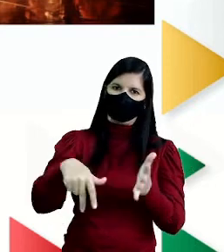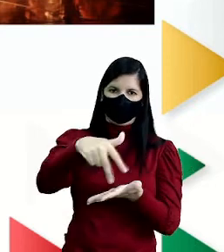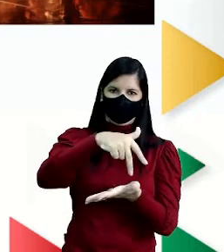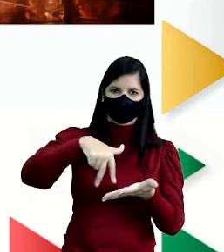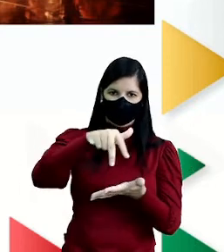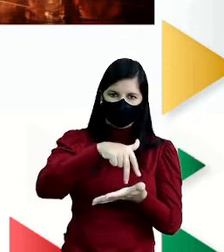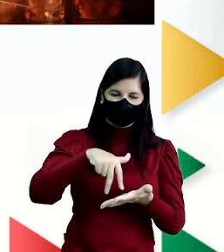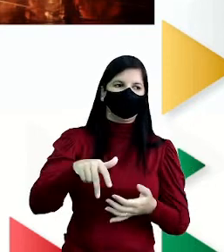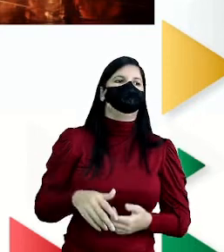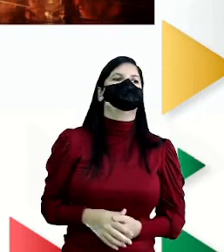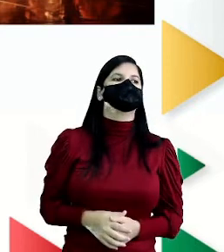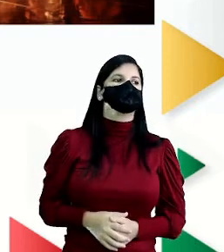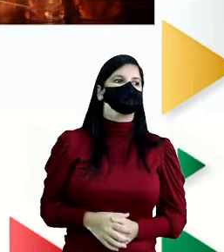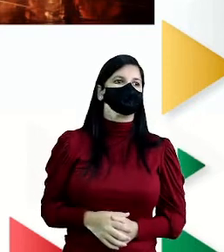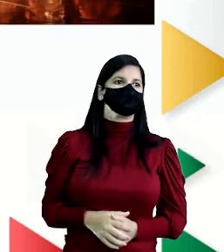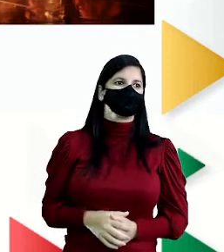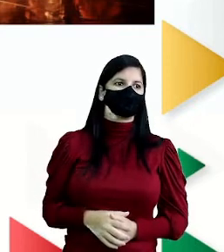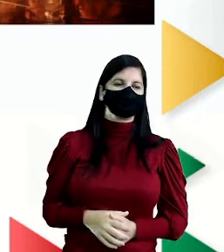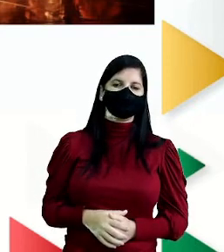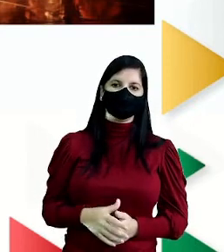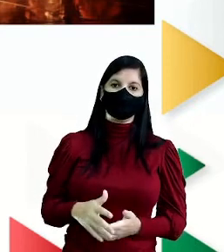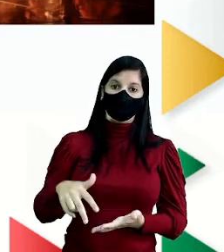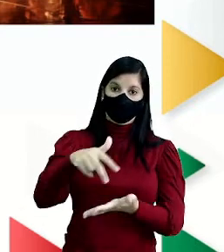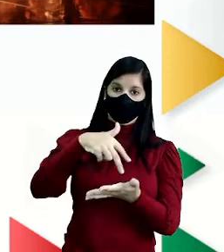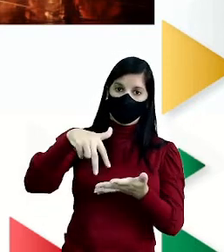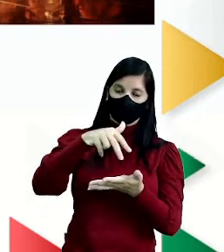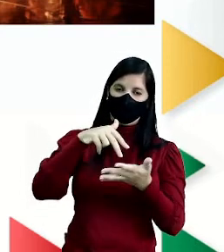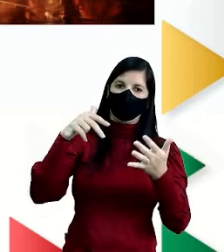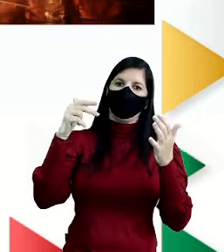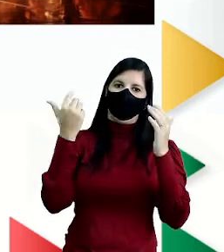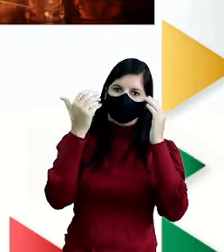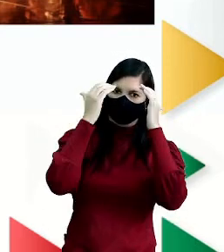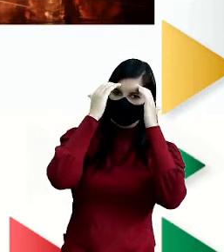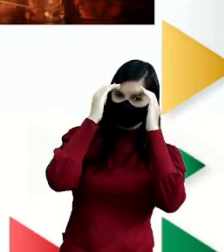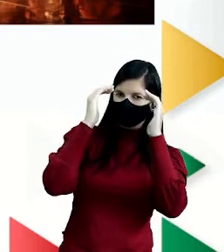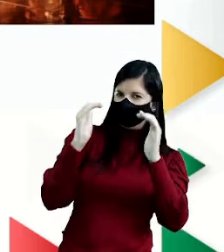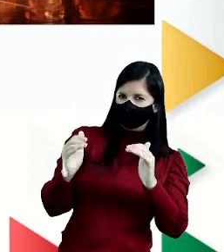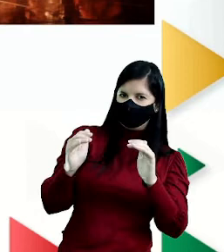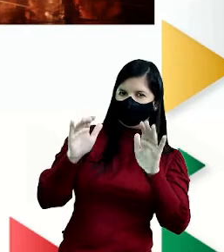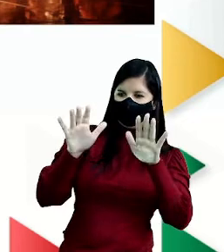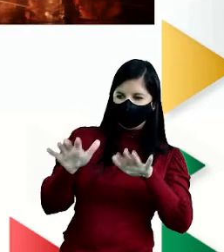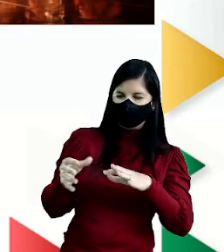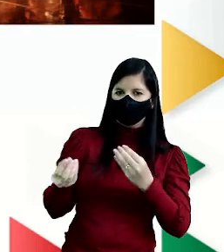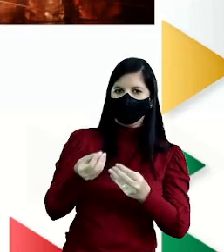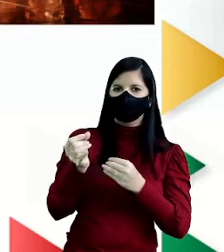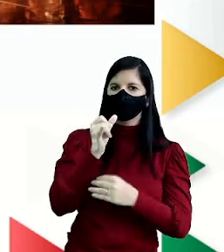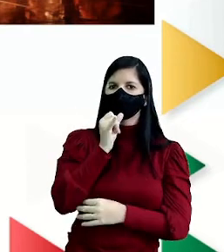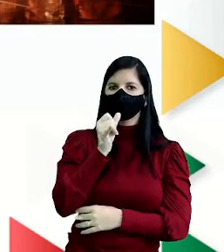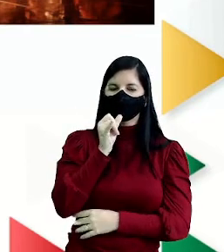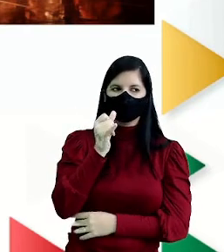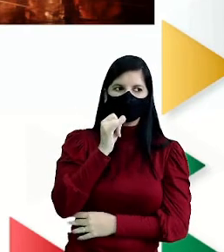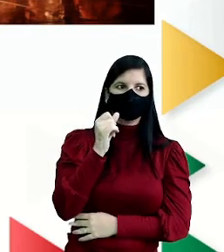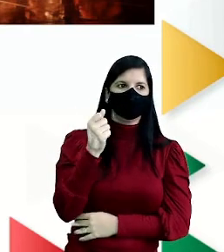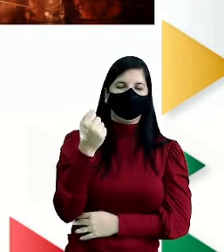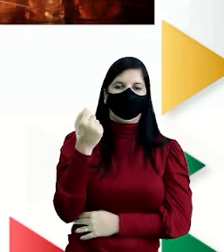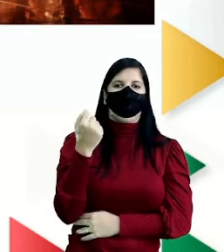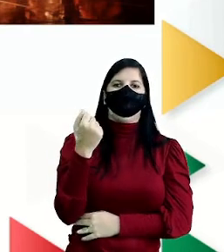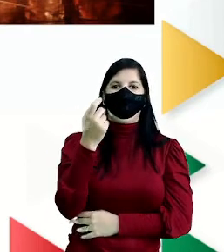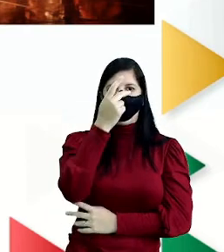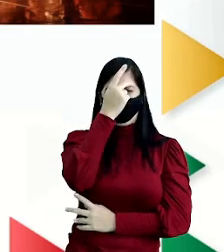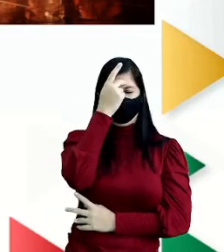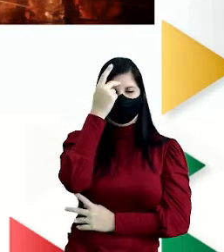venado. A dança, o cervo, percorre a floresta, fala mais ou menos assim, né? A dança, que é o